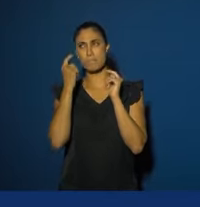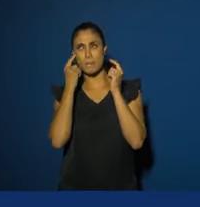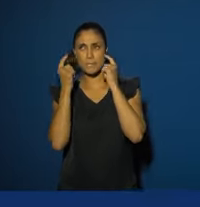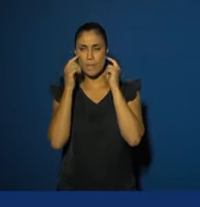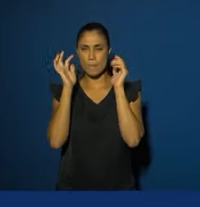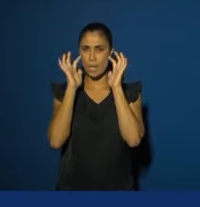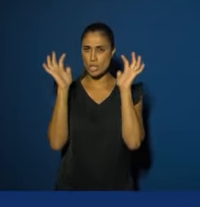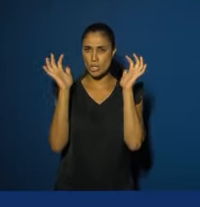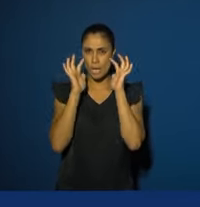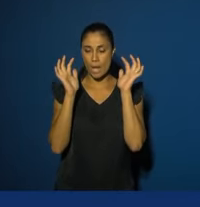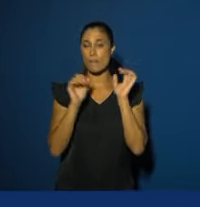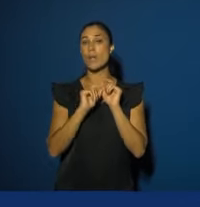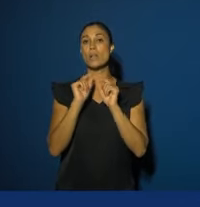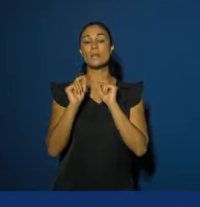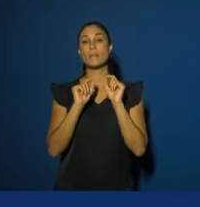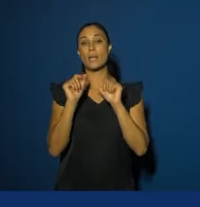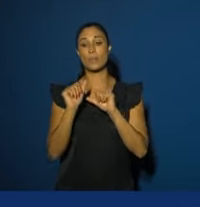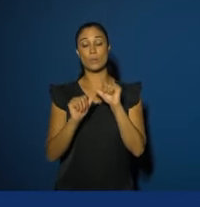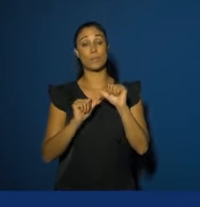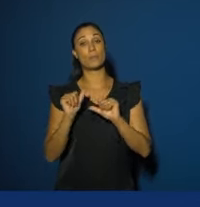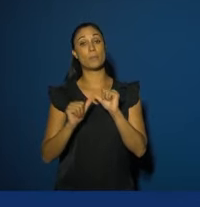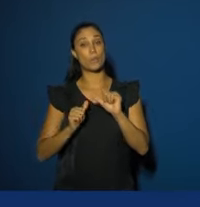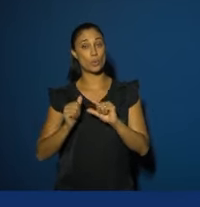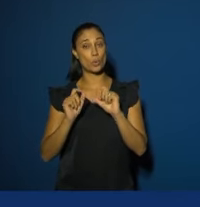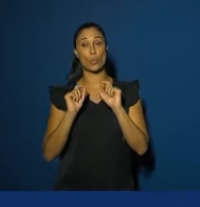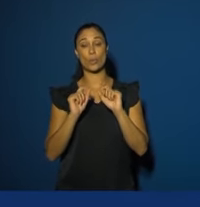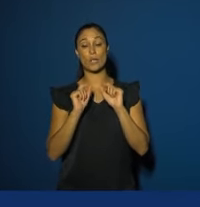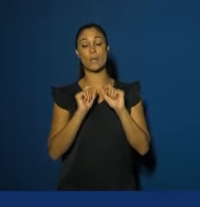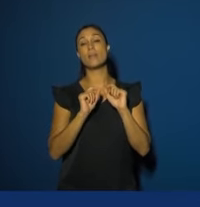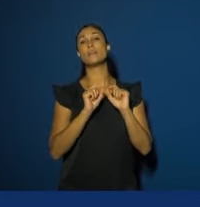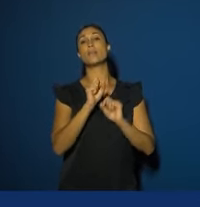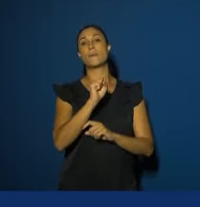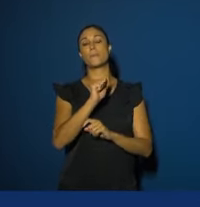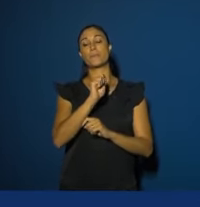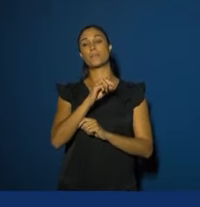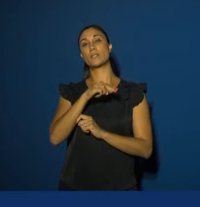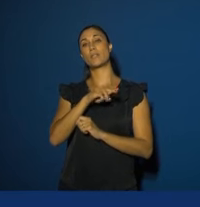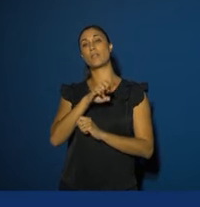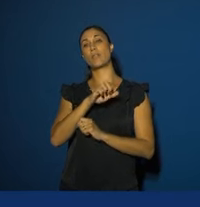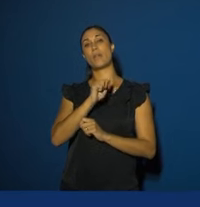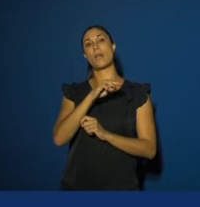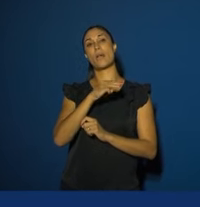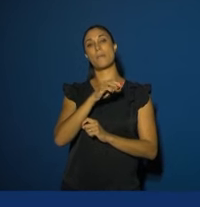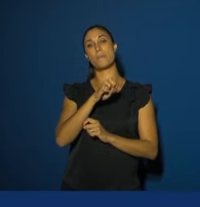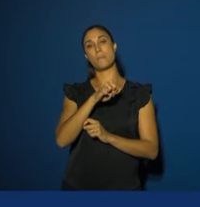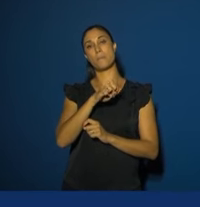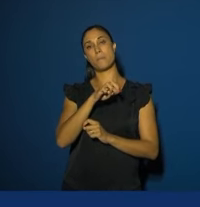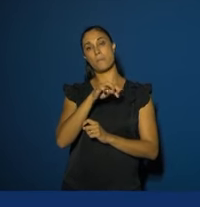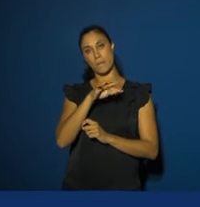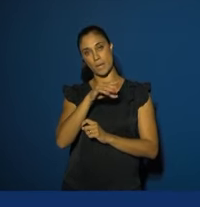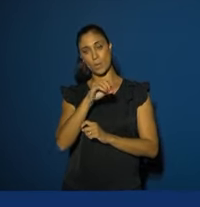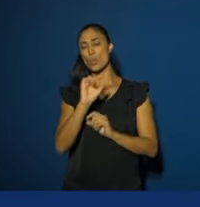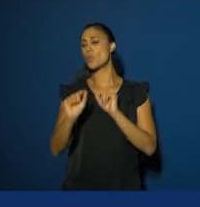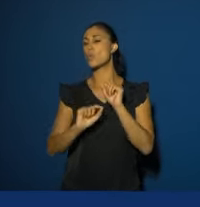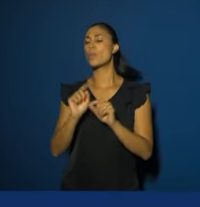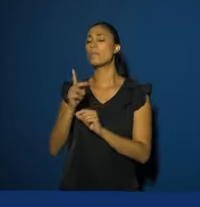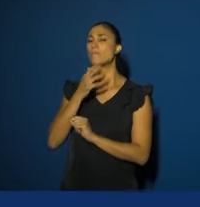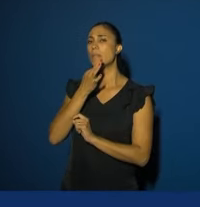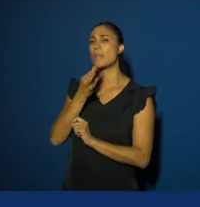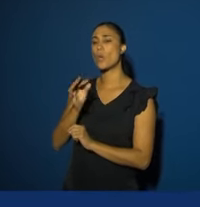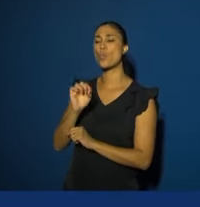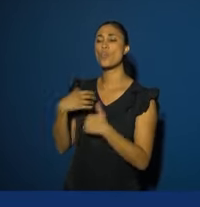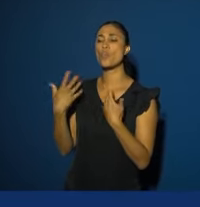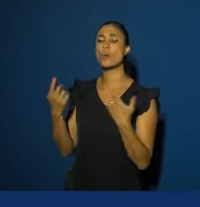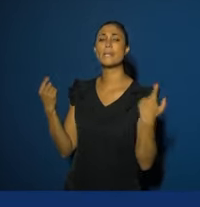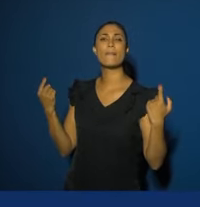lá na época né que seria tão transformacional esse Marco de saneamento e e o que que você acha que ainda peca né Quais